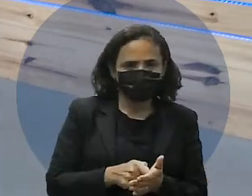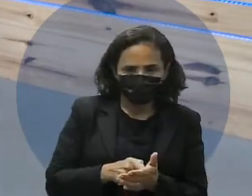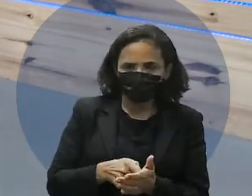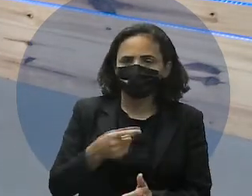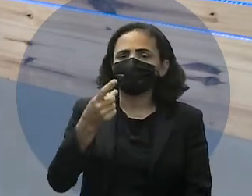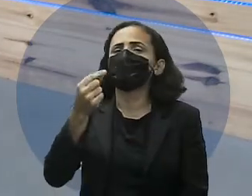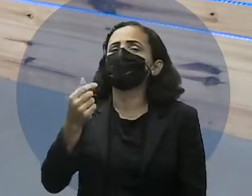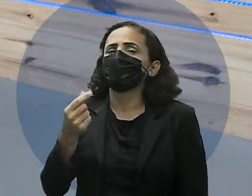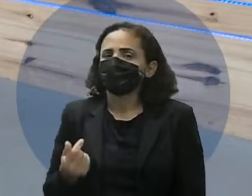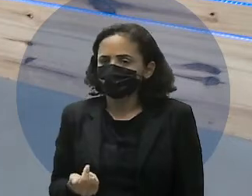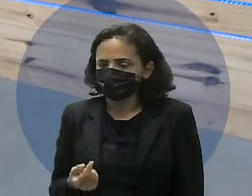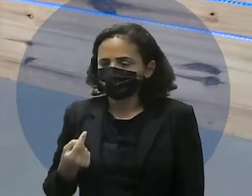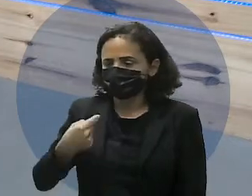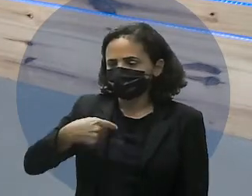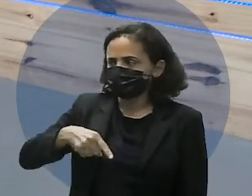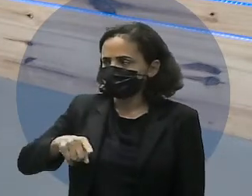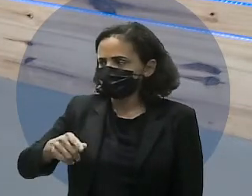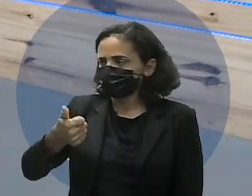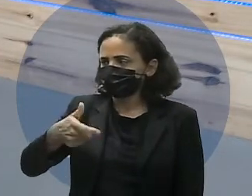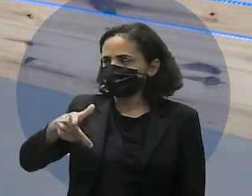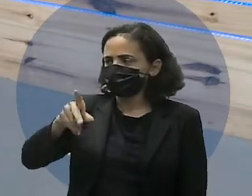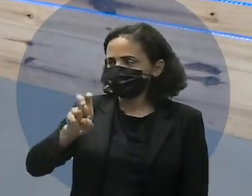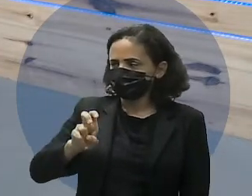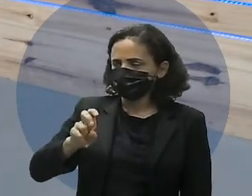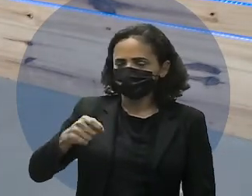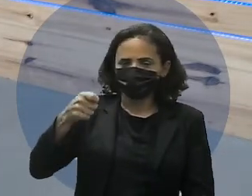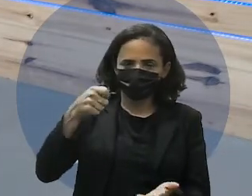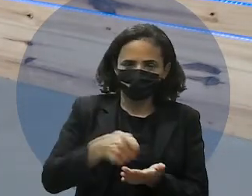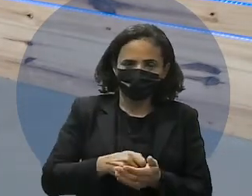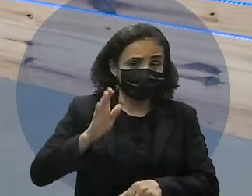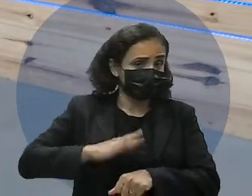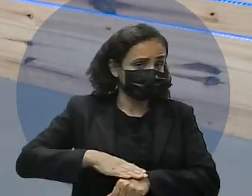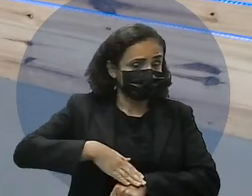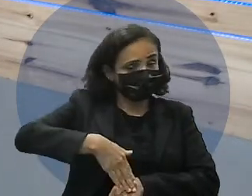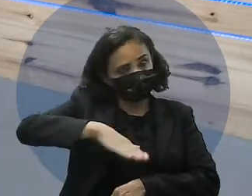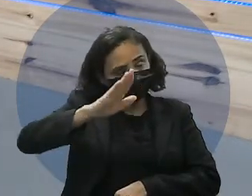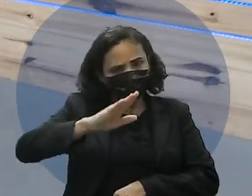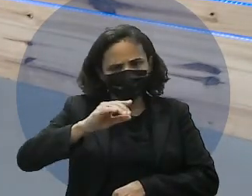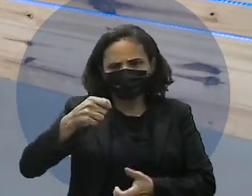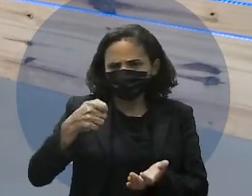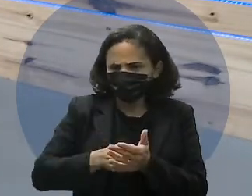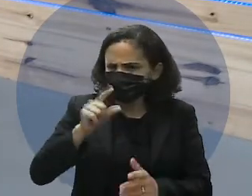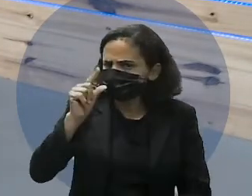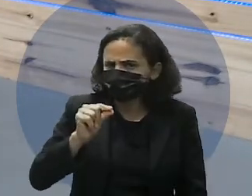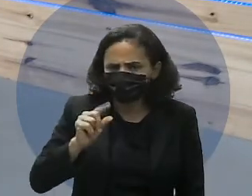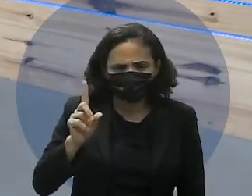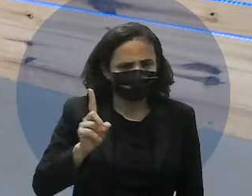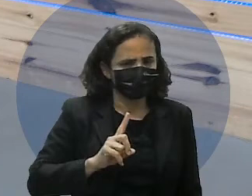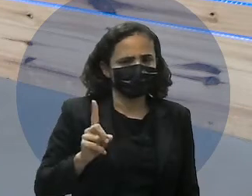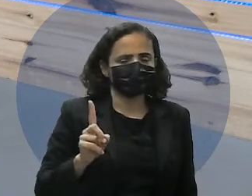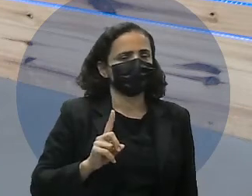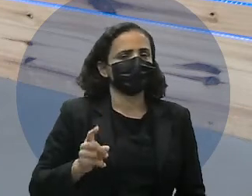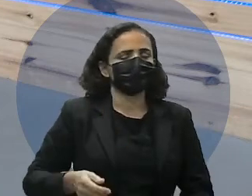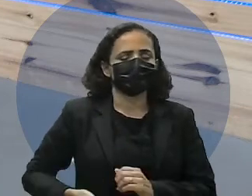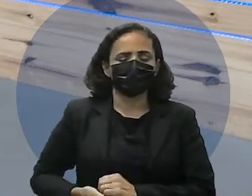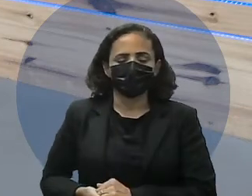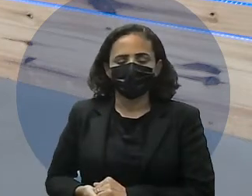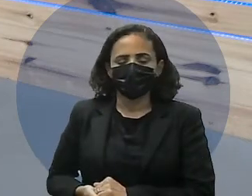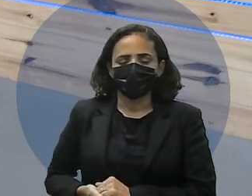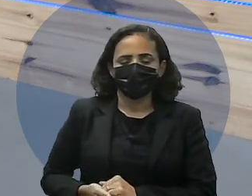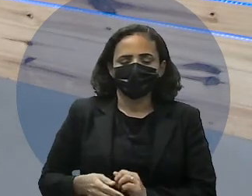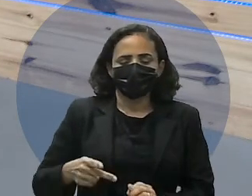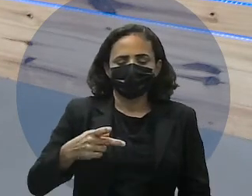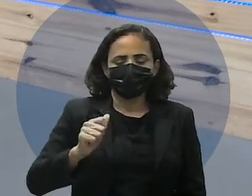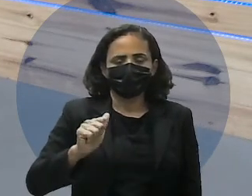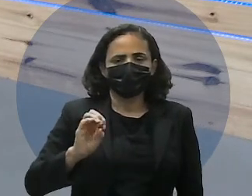correto? Se eu andar 15 quilômetros, eu vou pagar mais e não menos, como o texto está dizendo. Paulo está dizendo que o texto